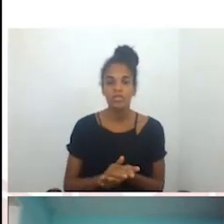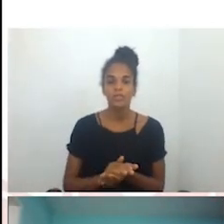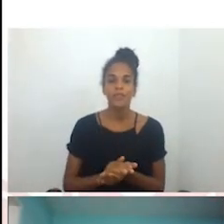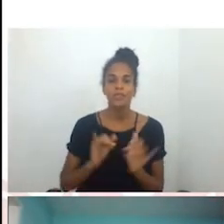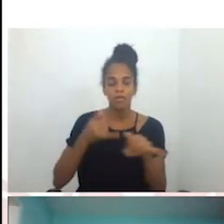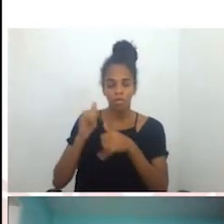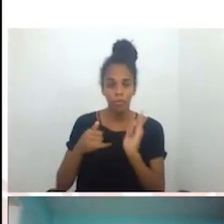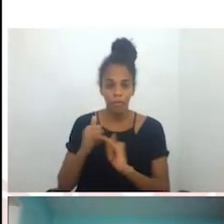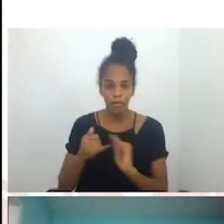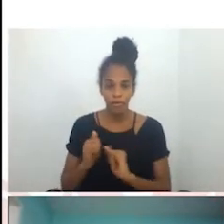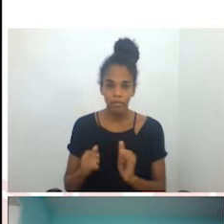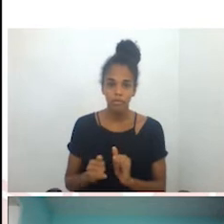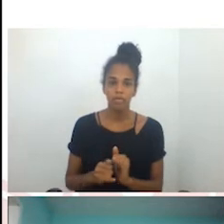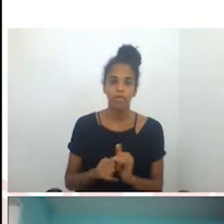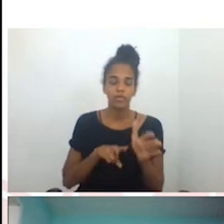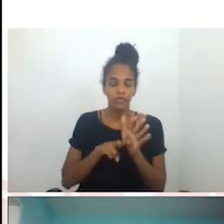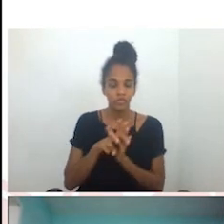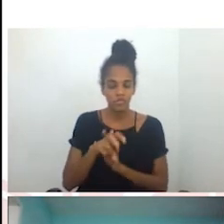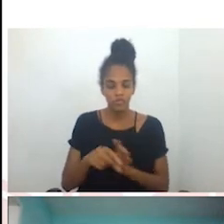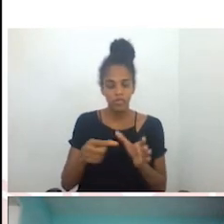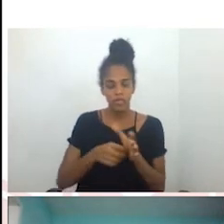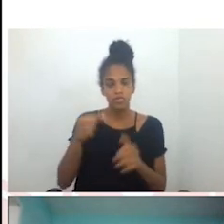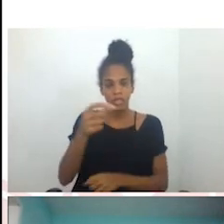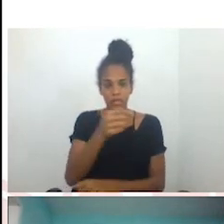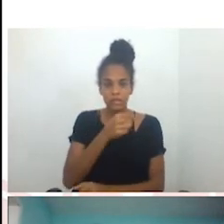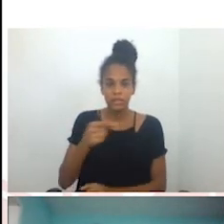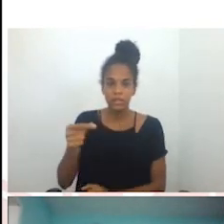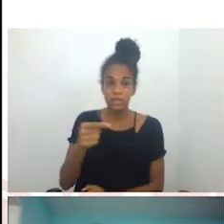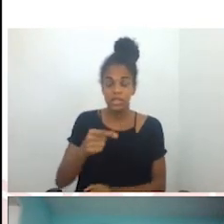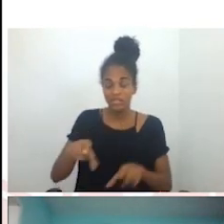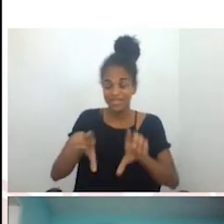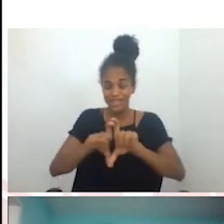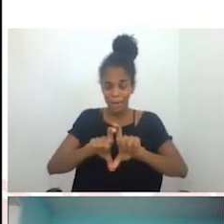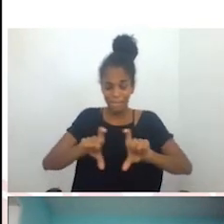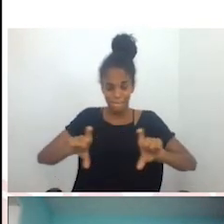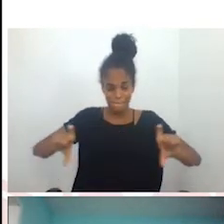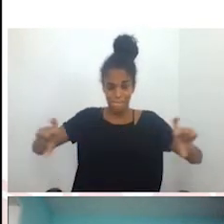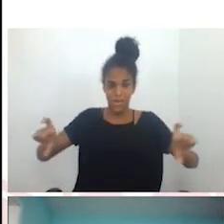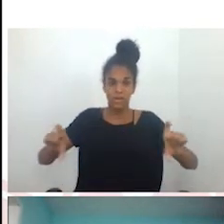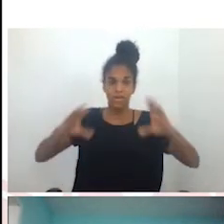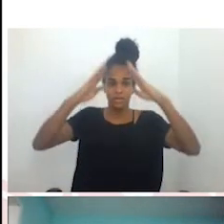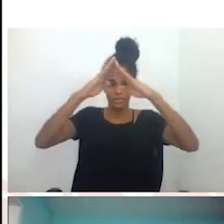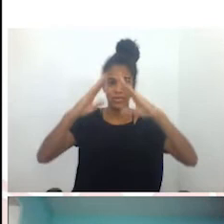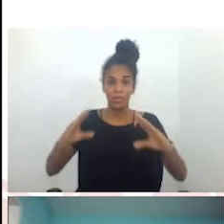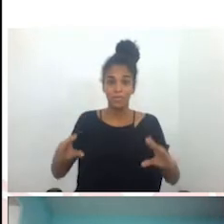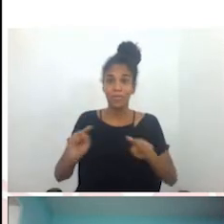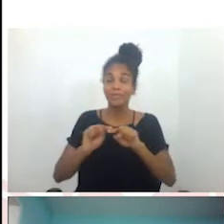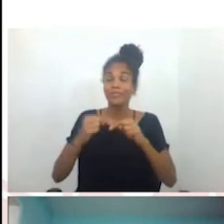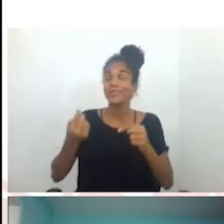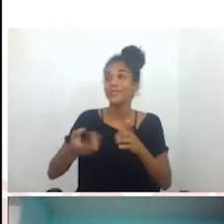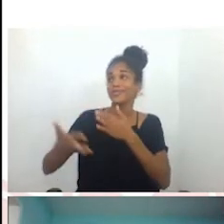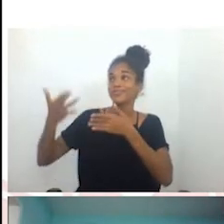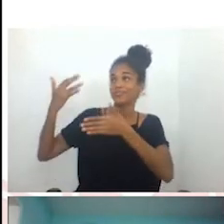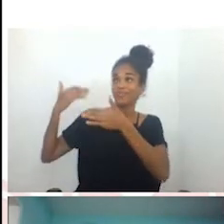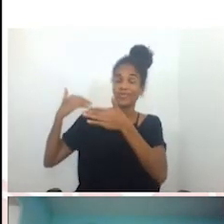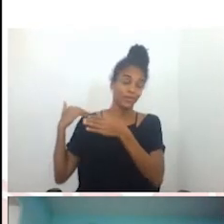entrada do vírus na célula. Então, isso está na base da pirâmide científica, mas era o que a gente tinha, né? Então, a